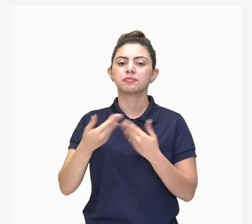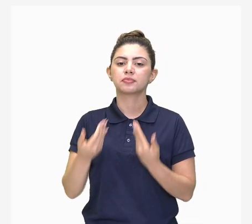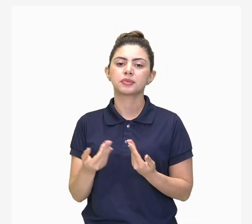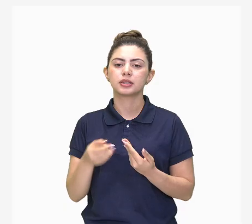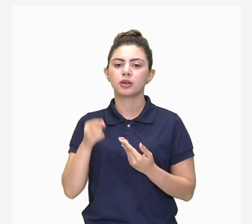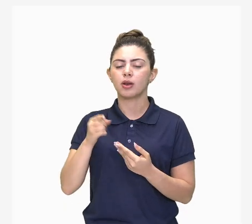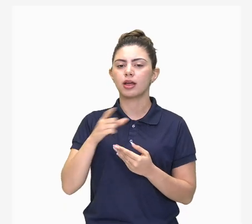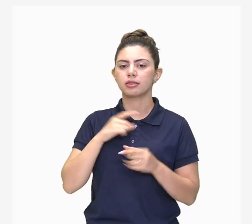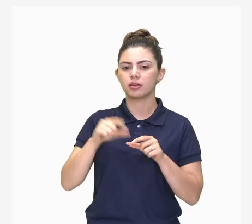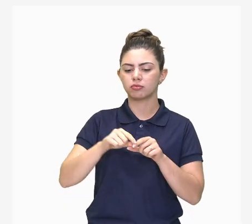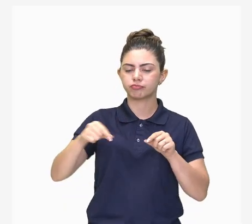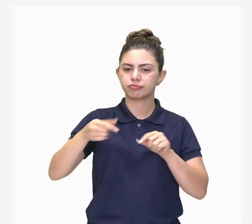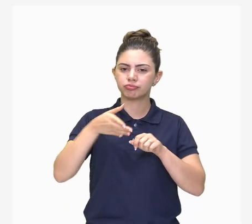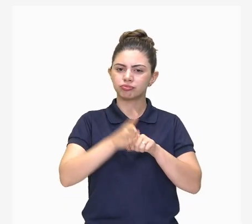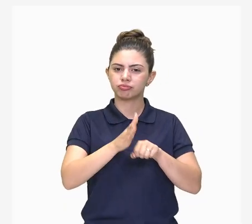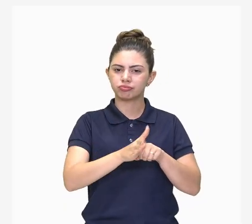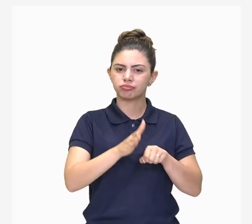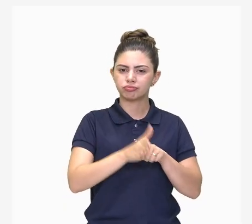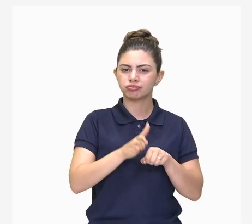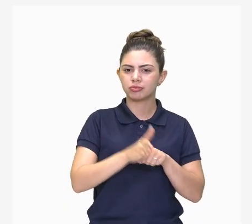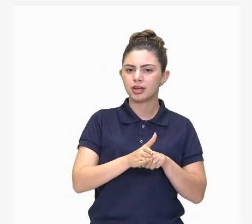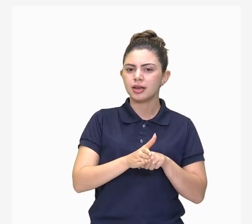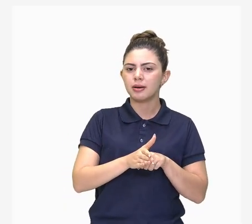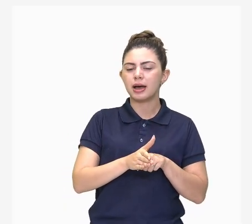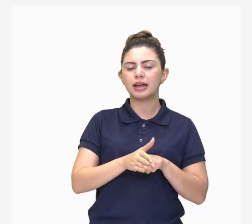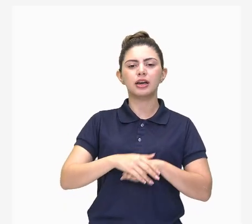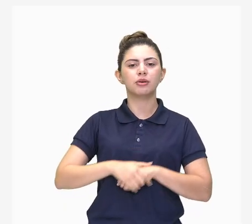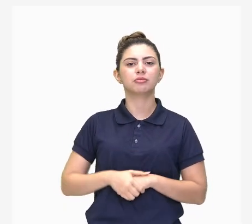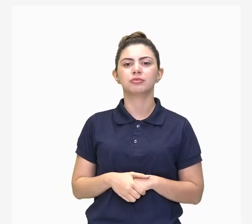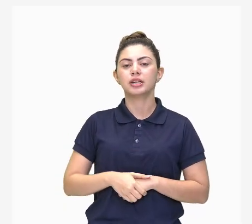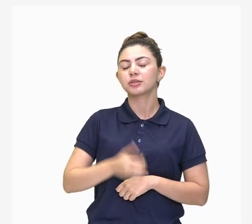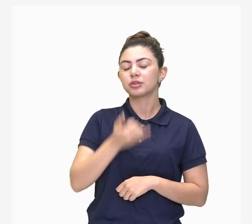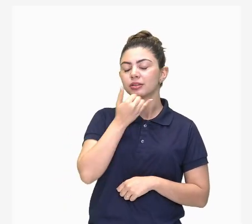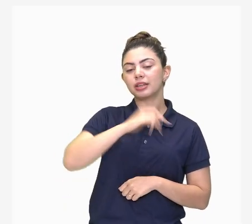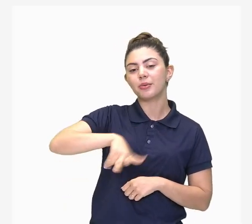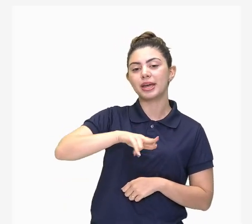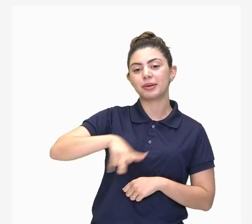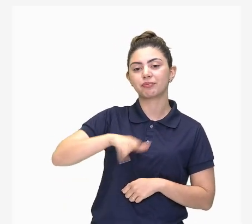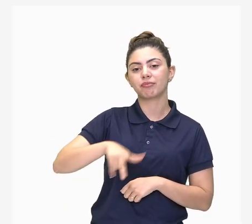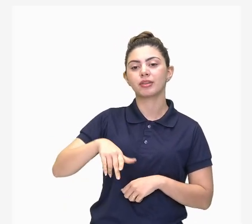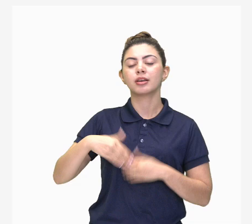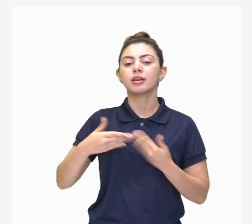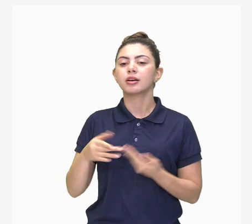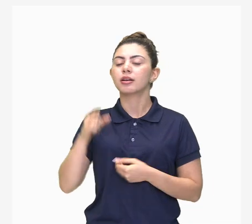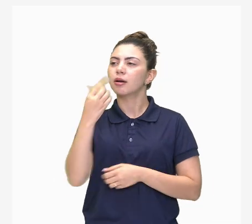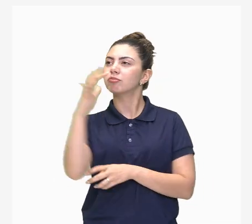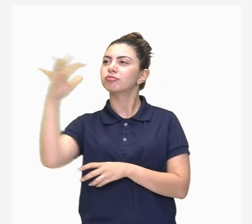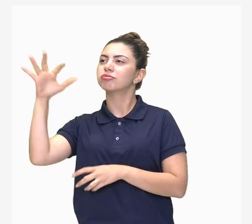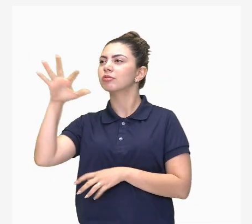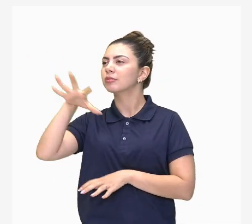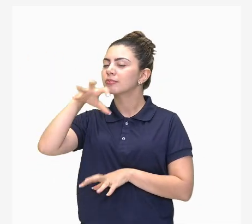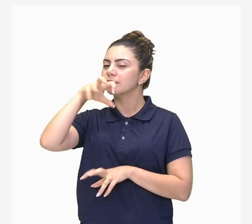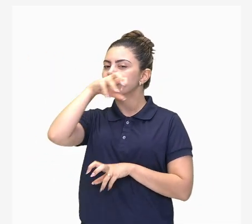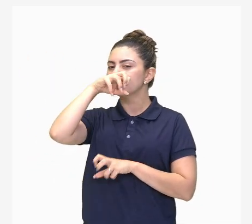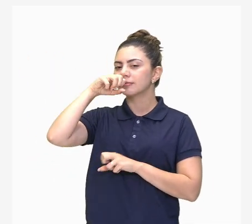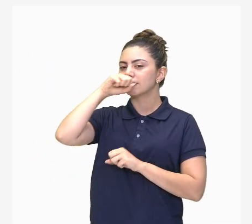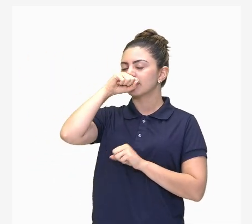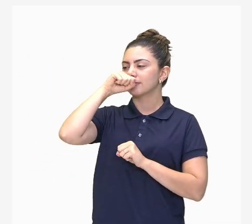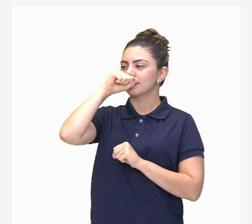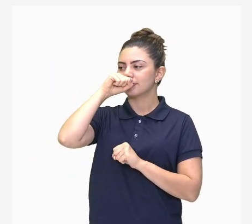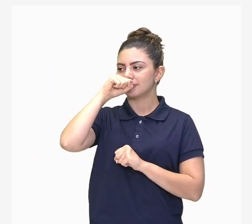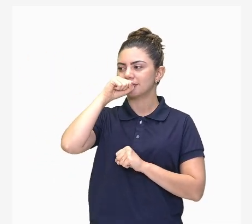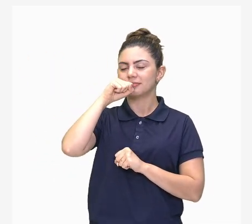de mato exalava no ar. Então, aqui nós temos o cheiro, que a sinestesia, ela é